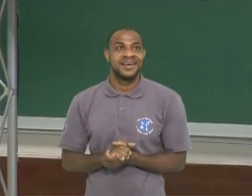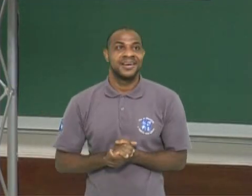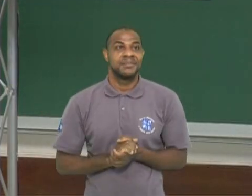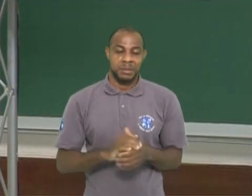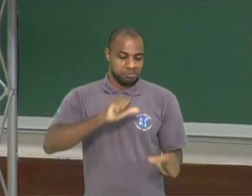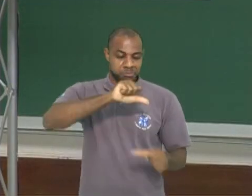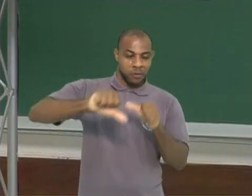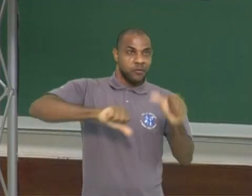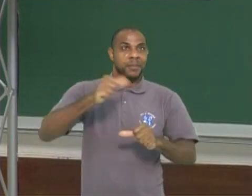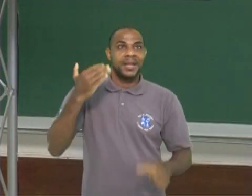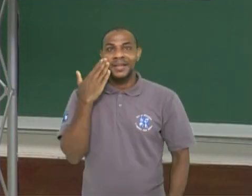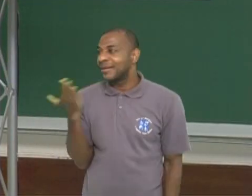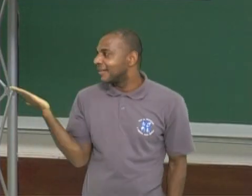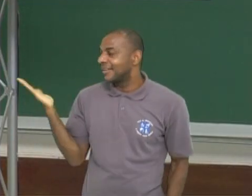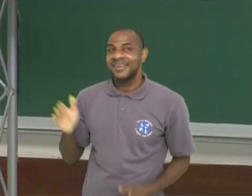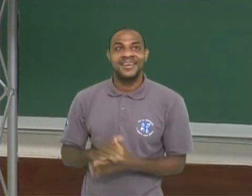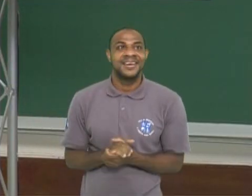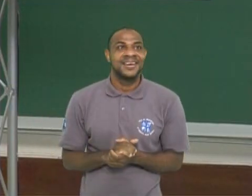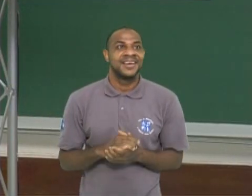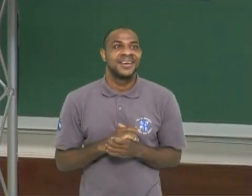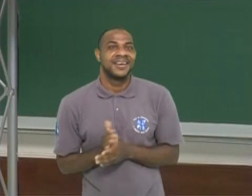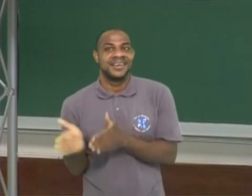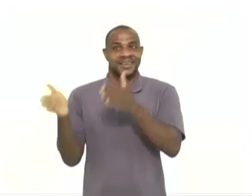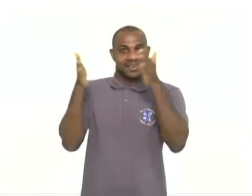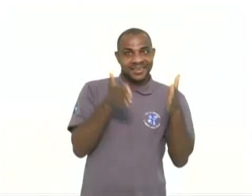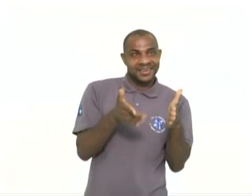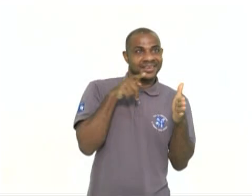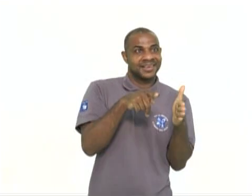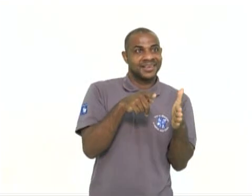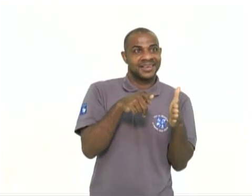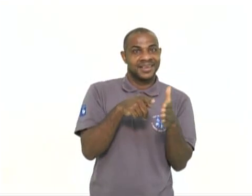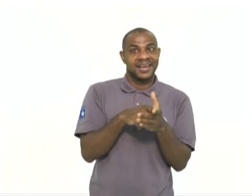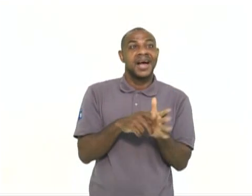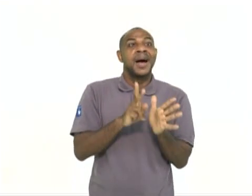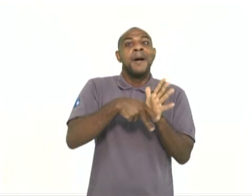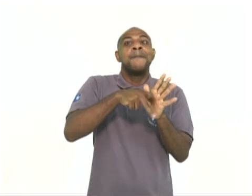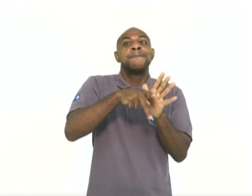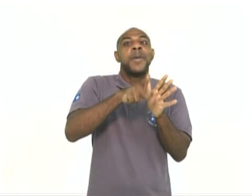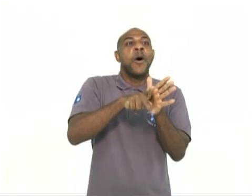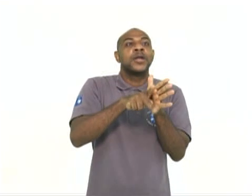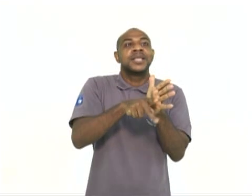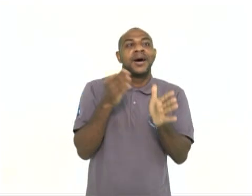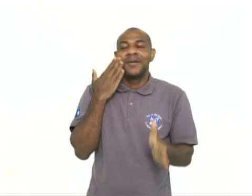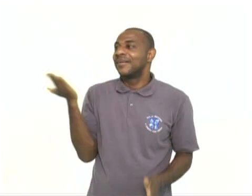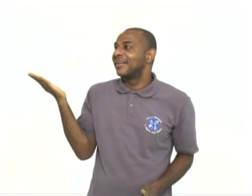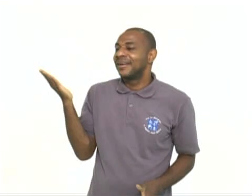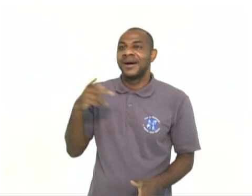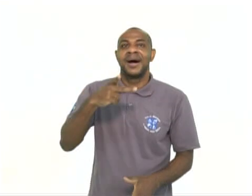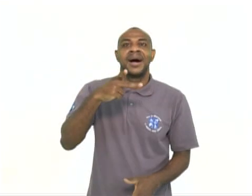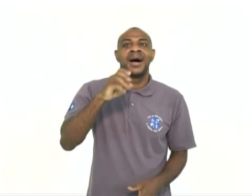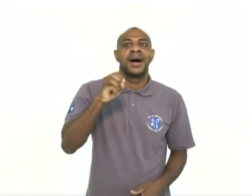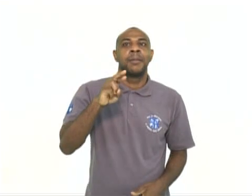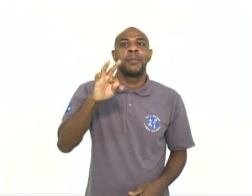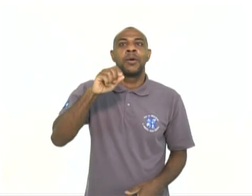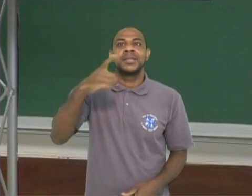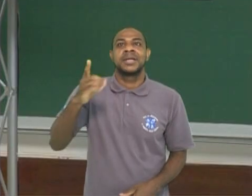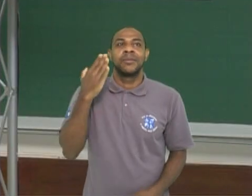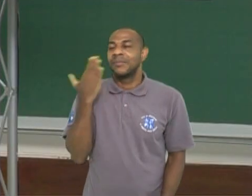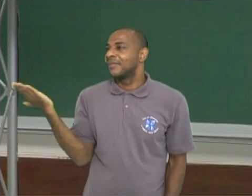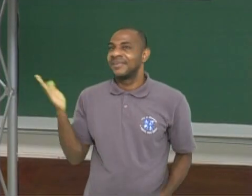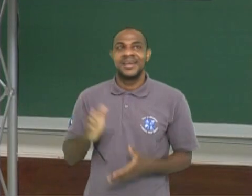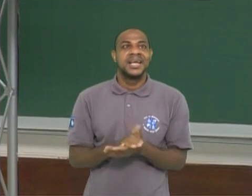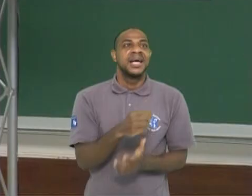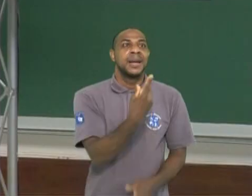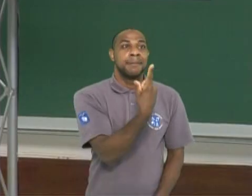outra transformação aqui. Então, nós temos o bairro Portão em 1950. Então, a gente pode